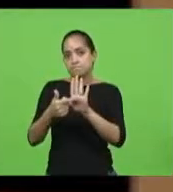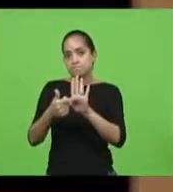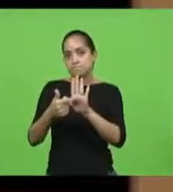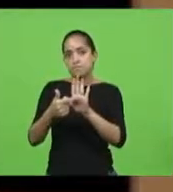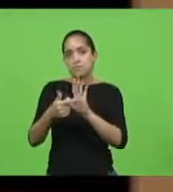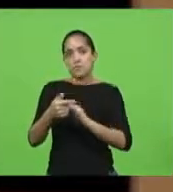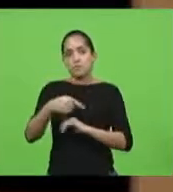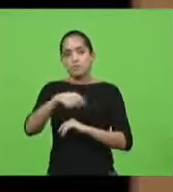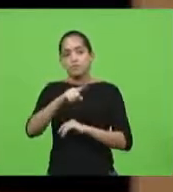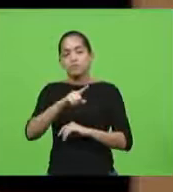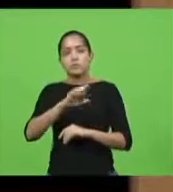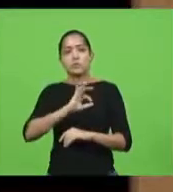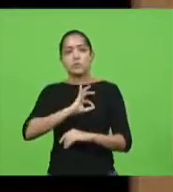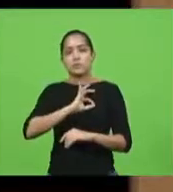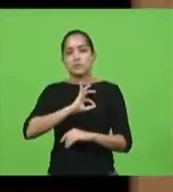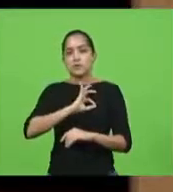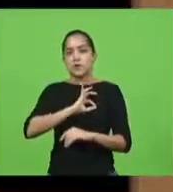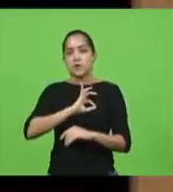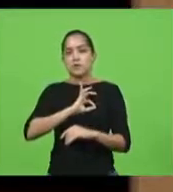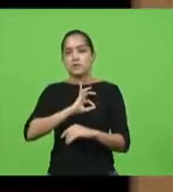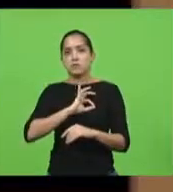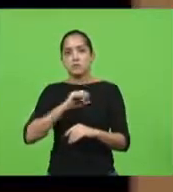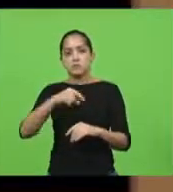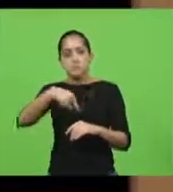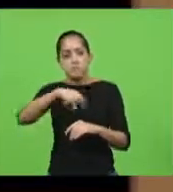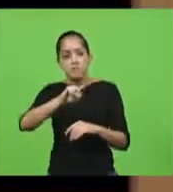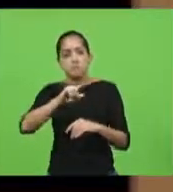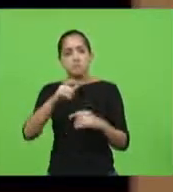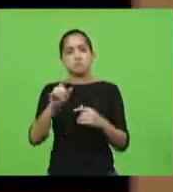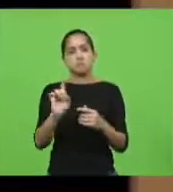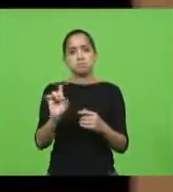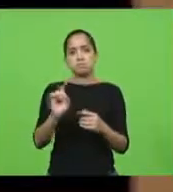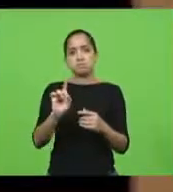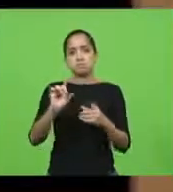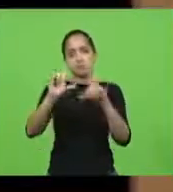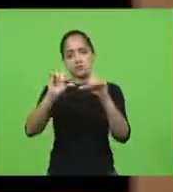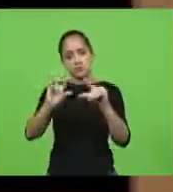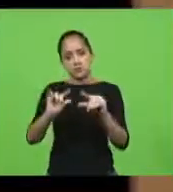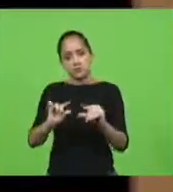em 4 anos. Então, nós temos uma defasagem nos